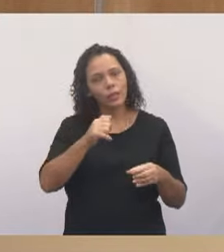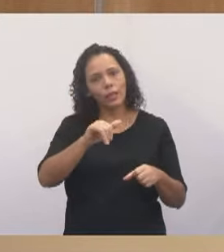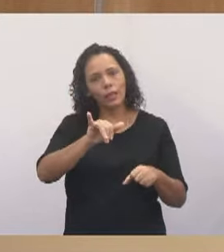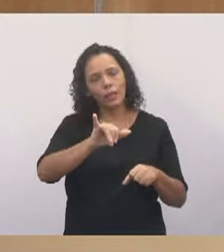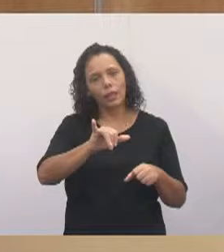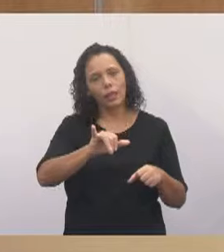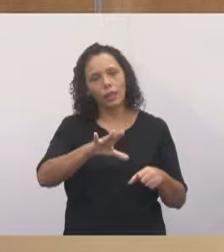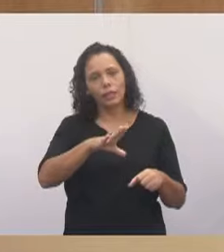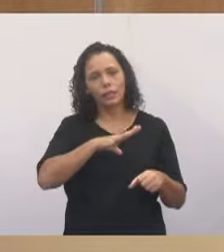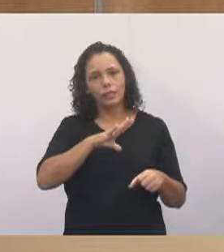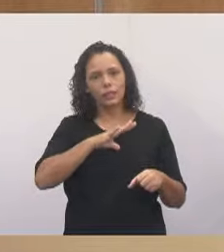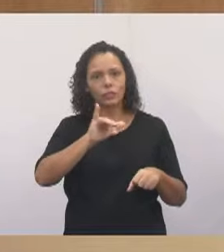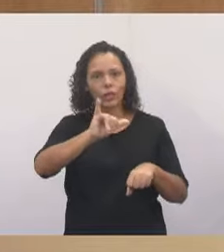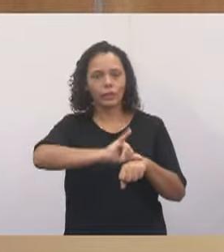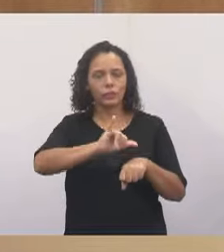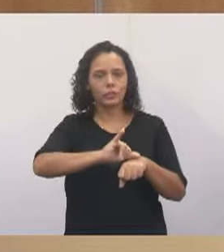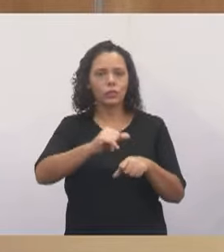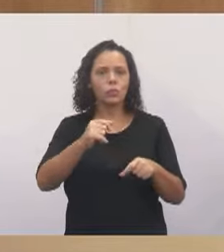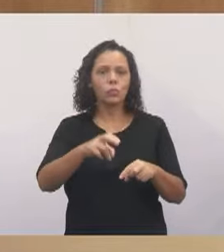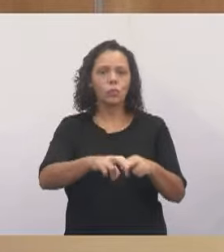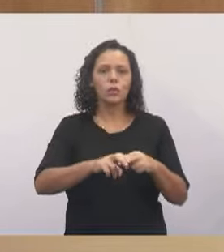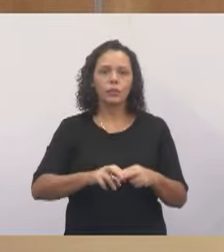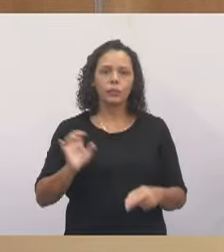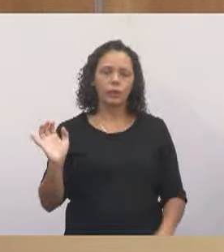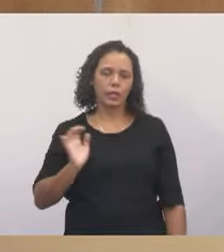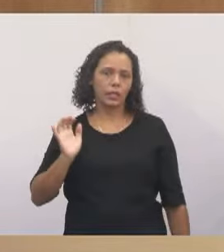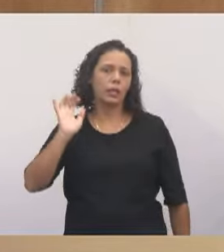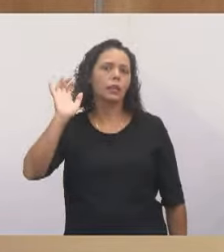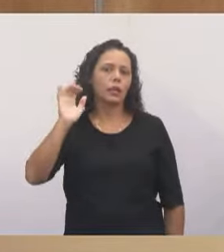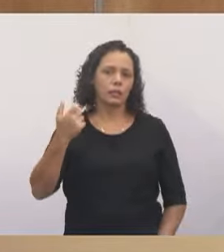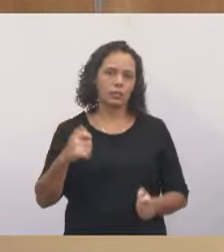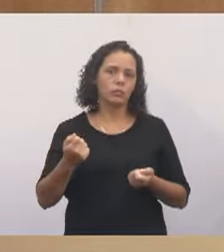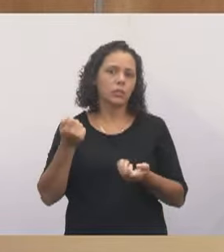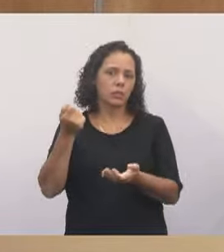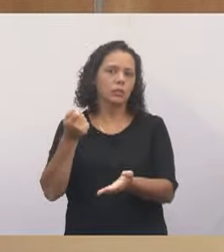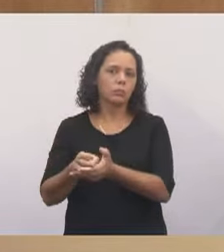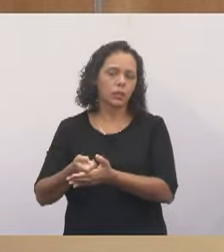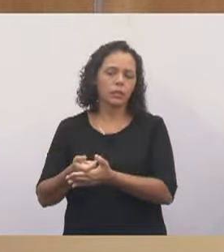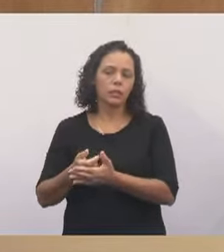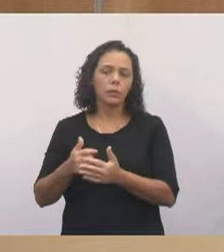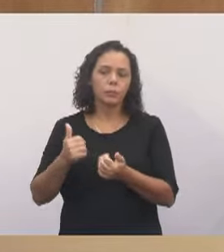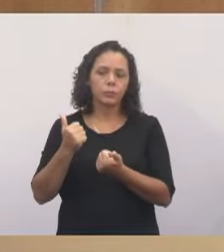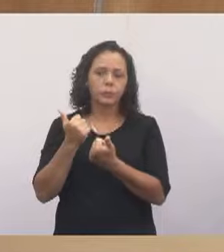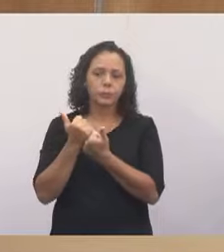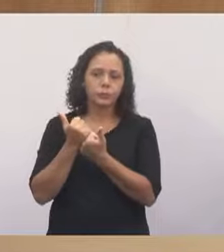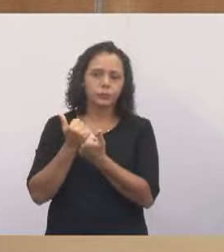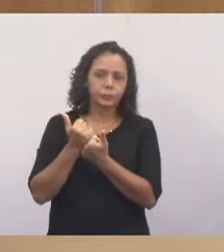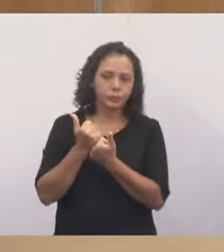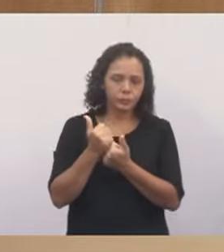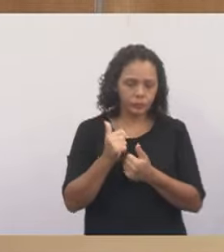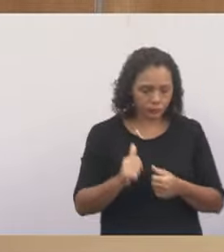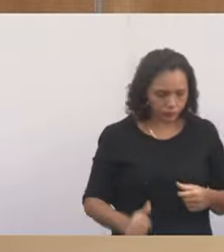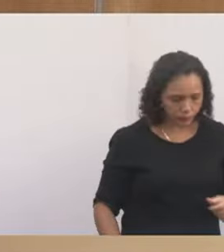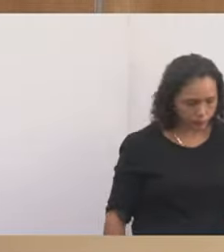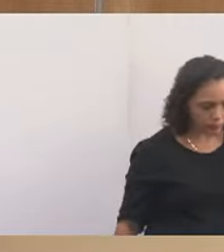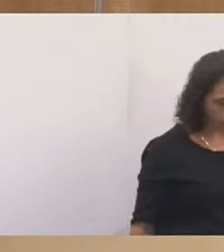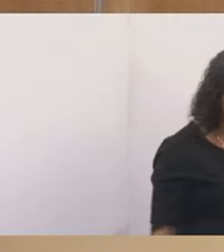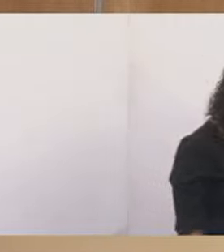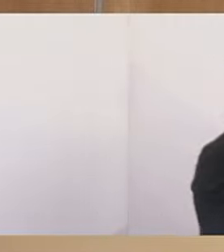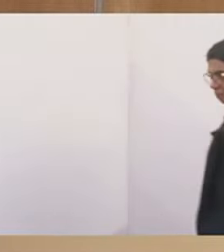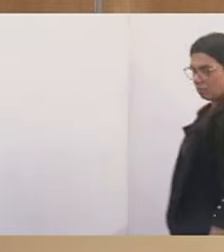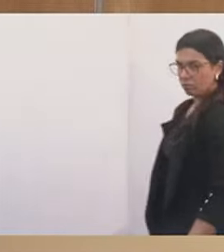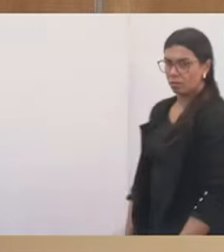uma fortuna aos cofres públicos. Mas é interesse público a gente manter os campos de futebol nas regiões